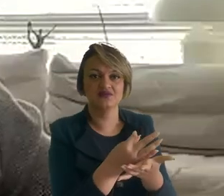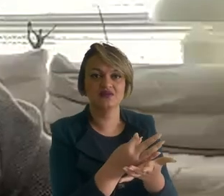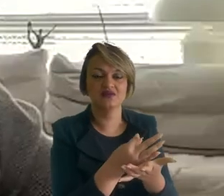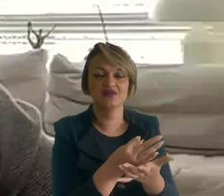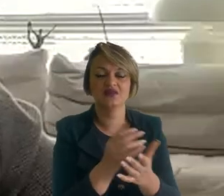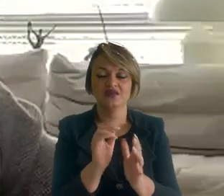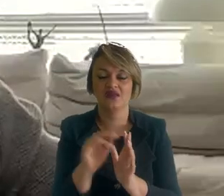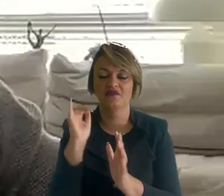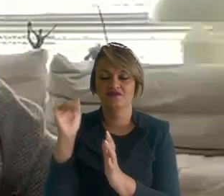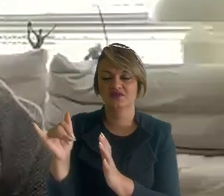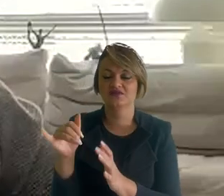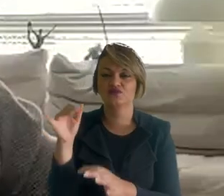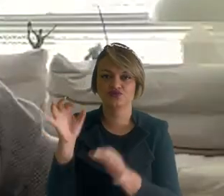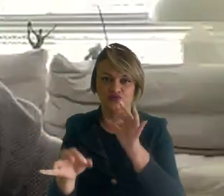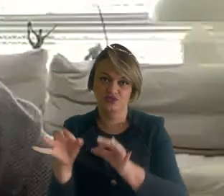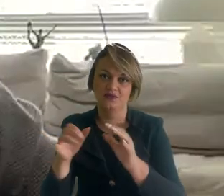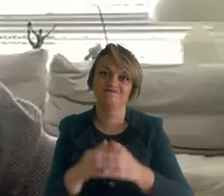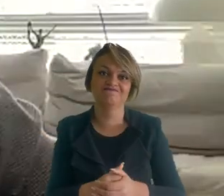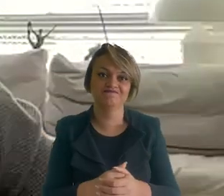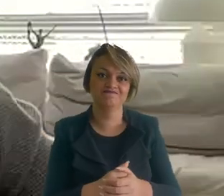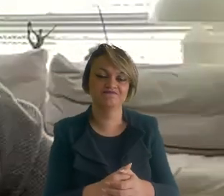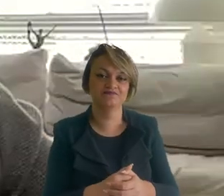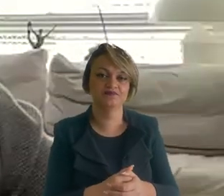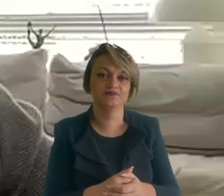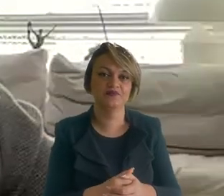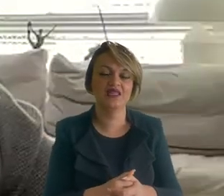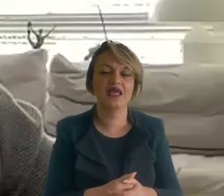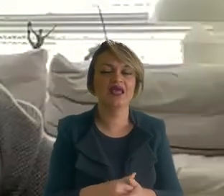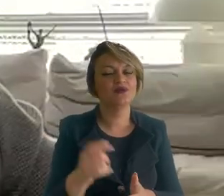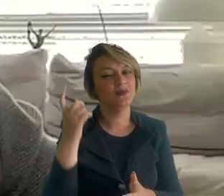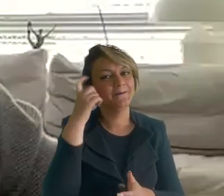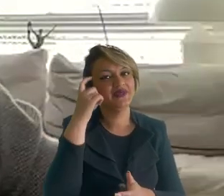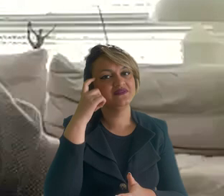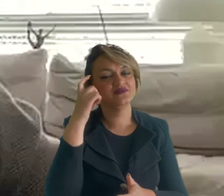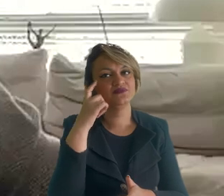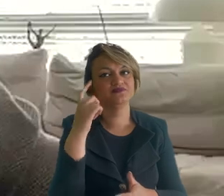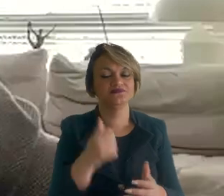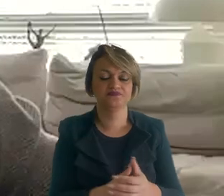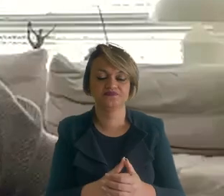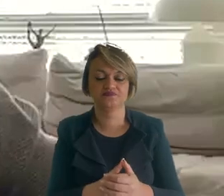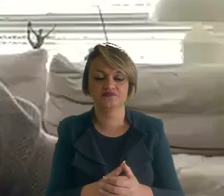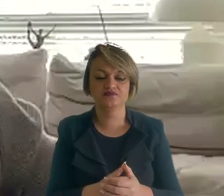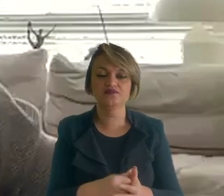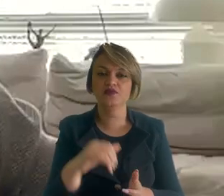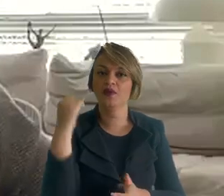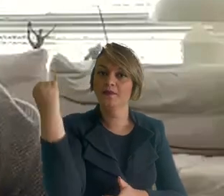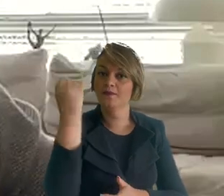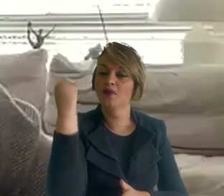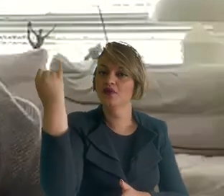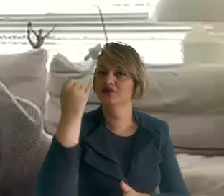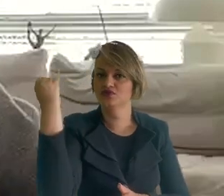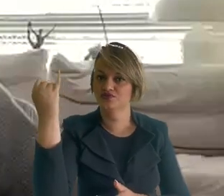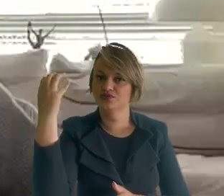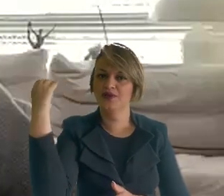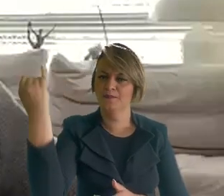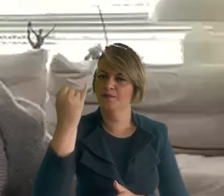o judiciário eu gostaria de aqui levar em consideração uma coisa importantíssima